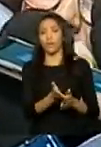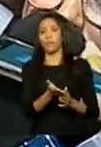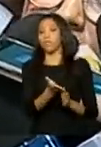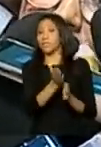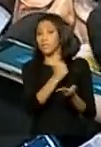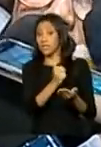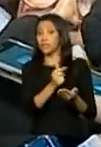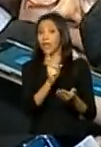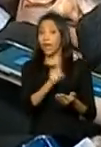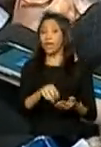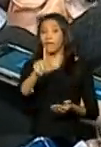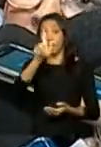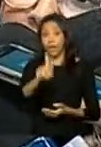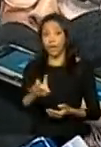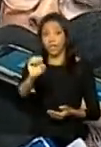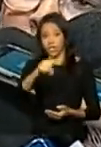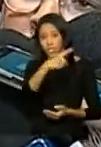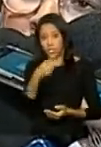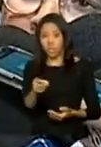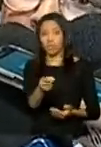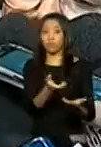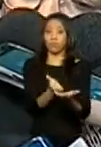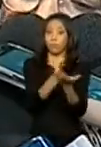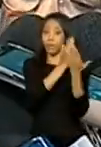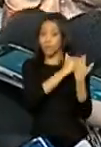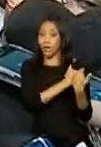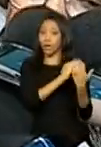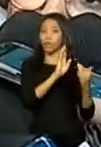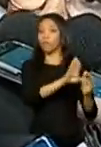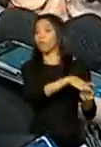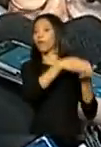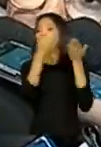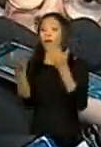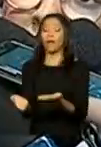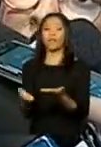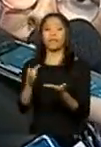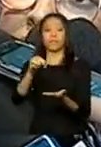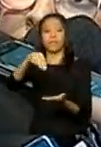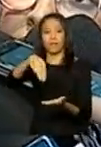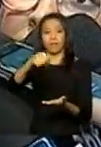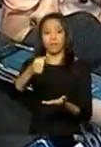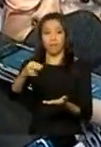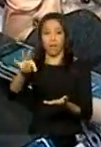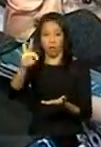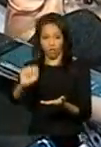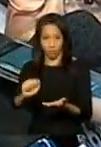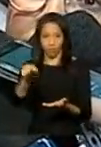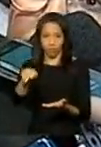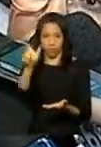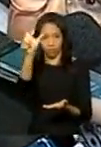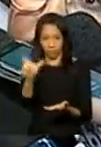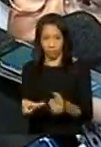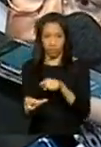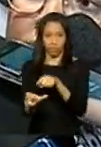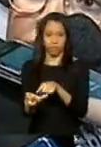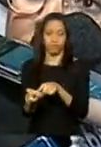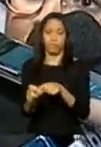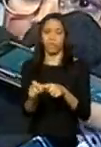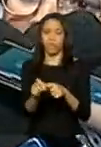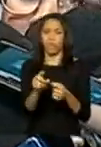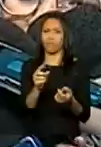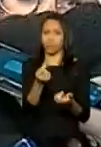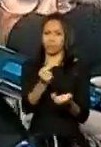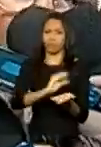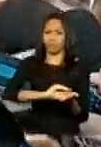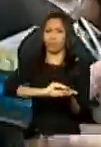passagem da gestão da Ana para a gestão Marta Suplicy, que é a aprovação lá de um repasse. É isso.